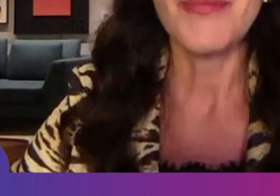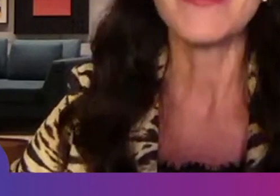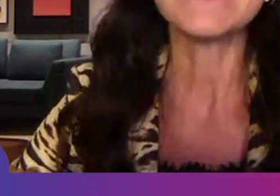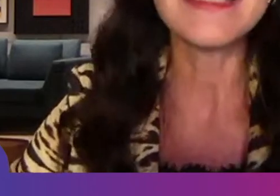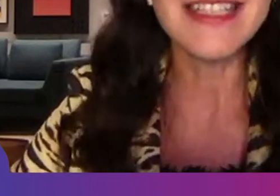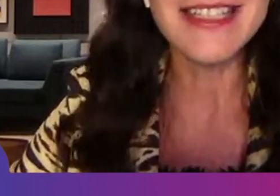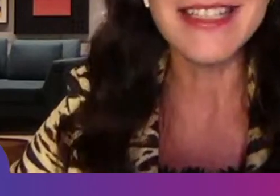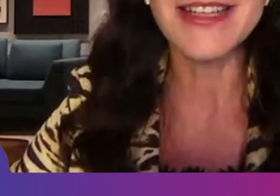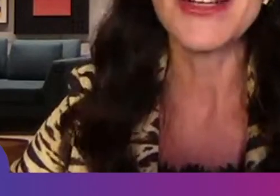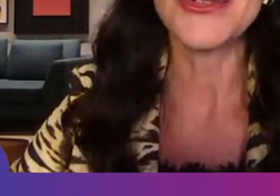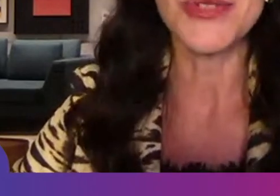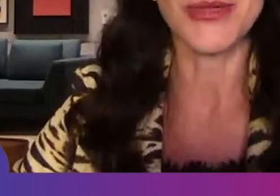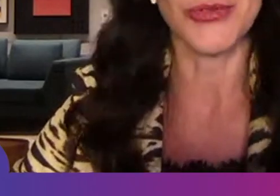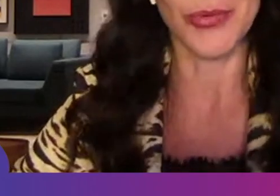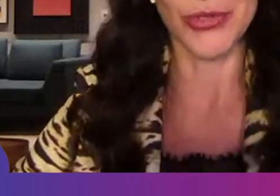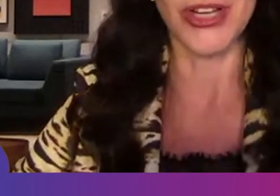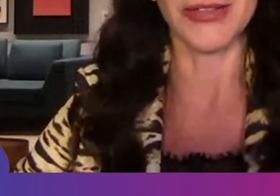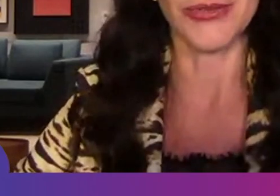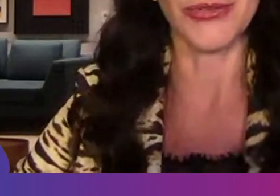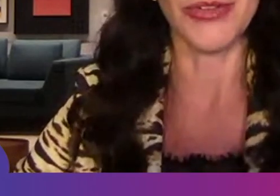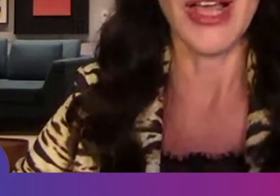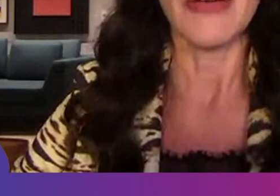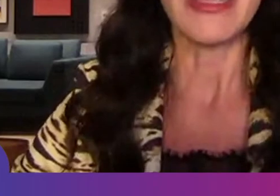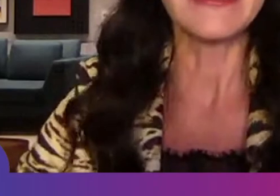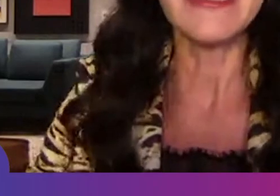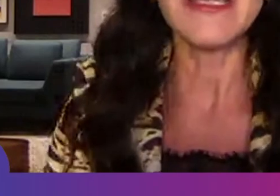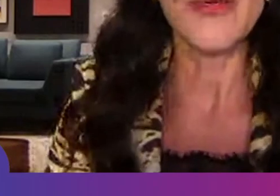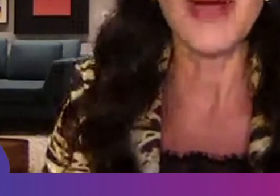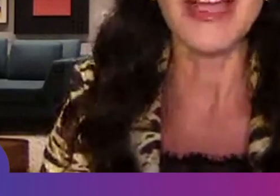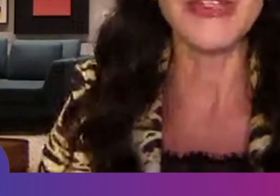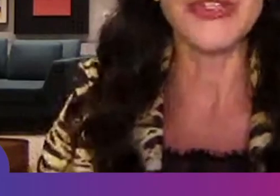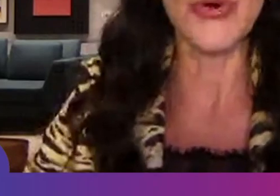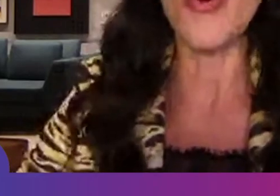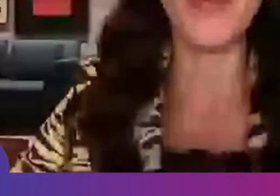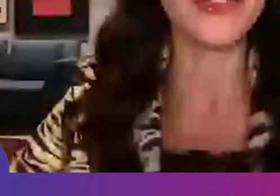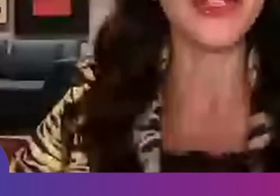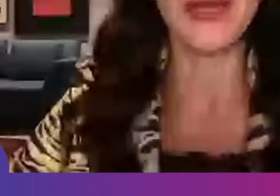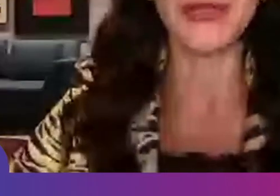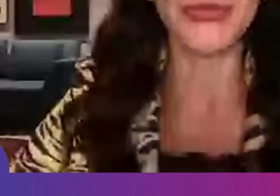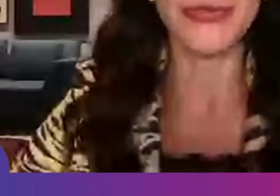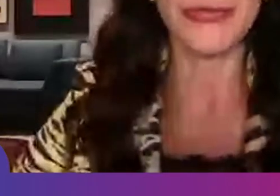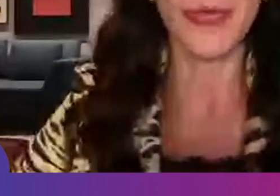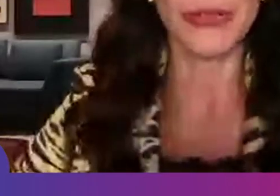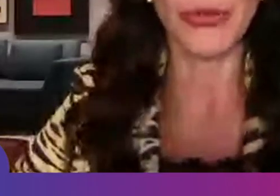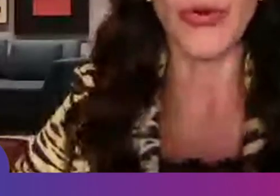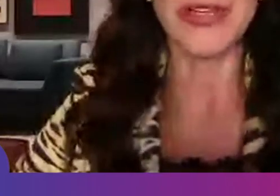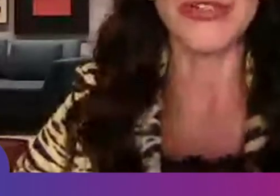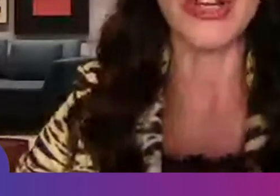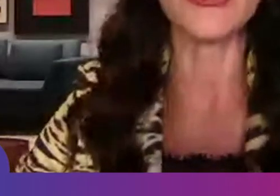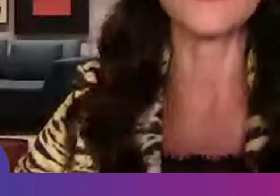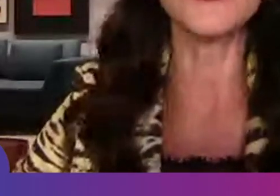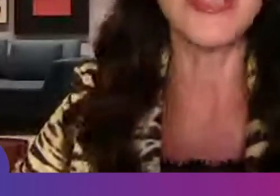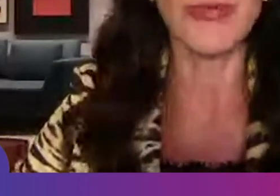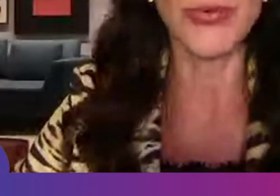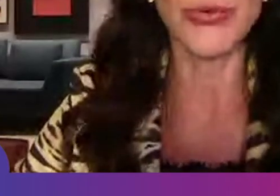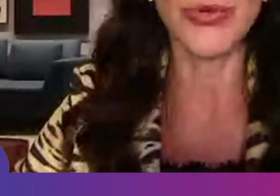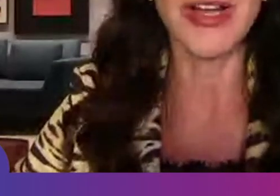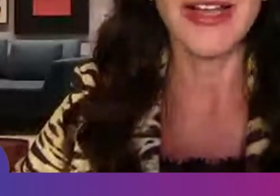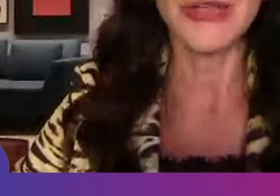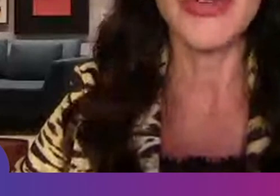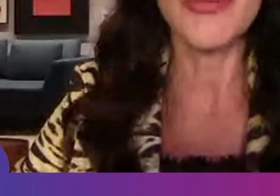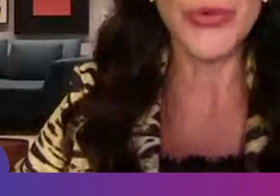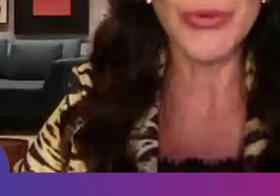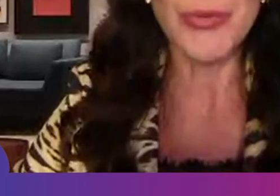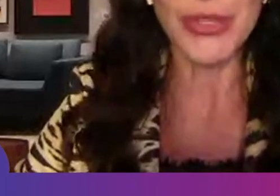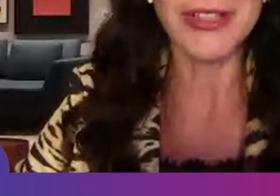mulher, persista nos seus projetos. Crie uma rede de compartilhamento de informações, de ajuda